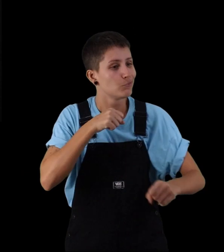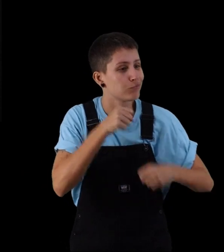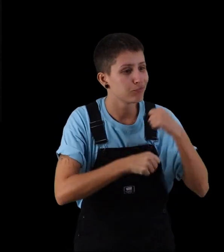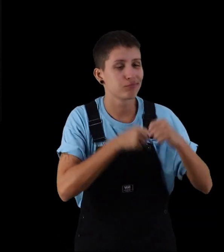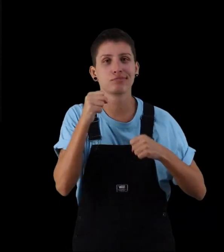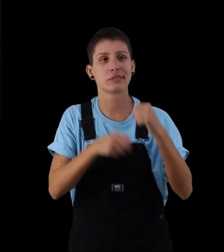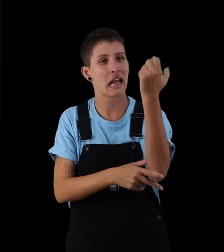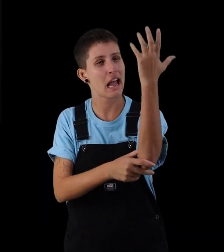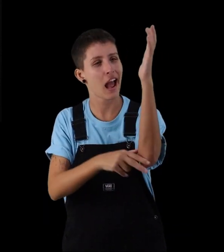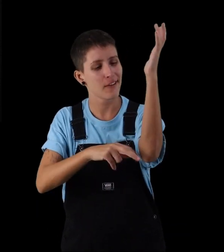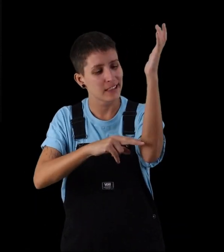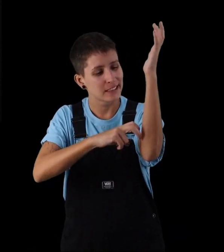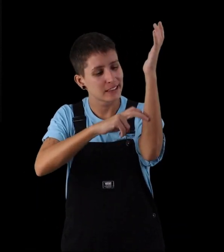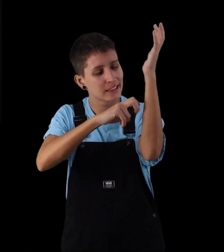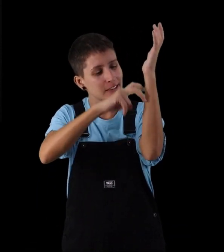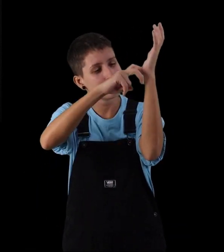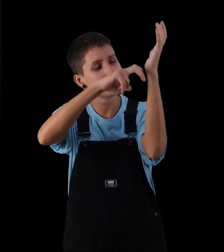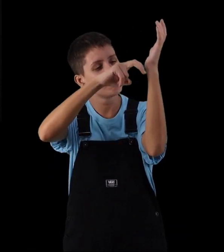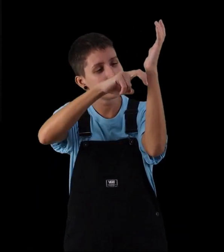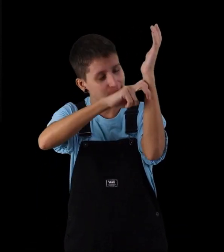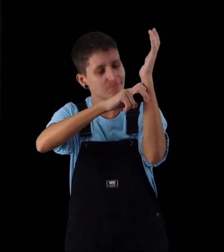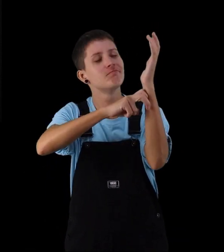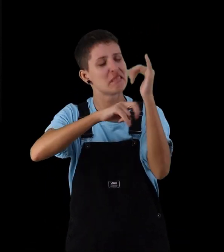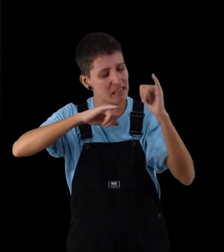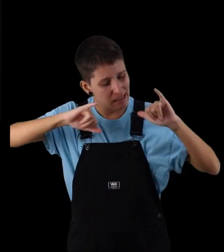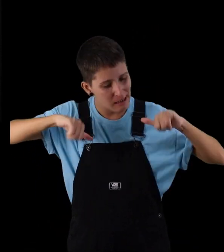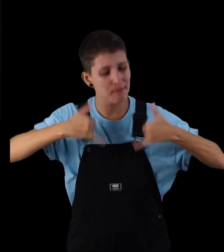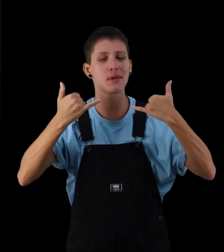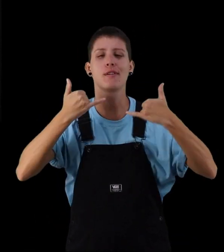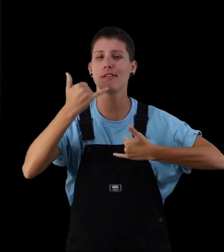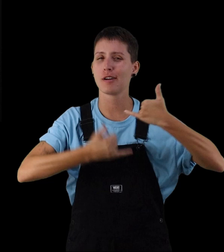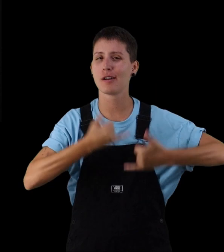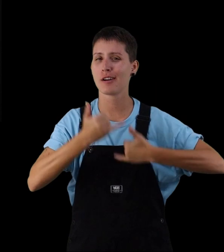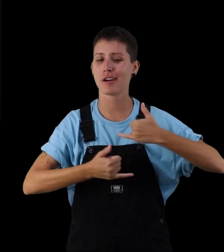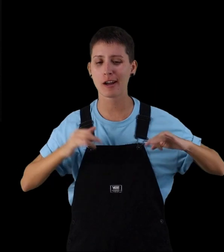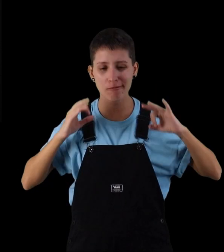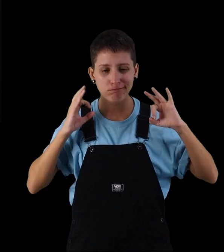árvore. Infância de pé no chão. Mão de Márcio desenha uma árvore.